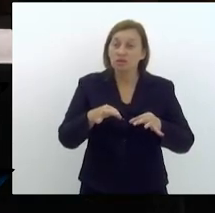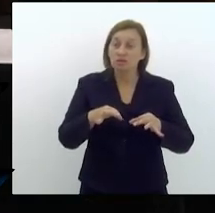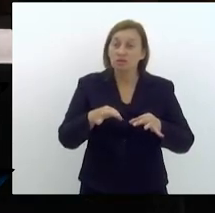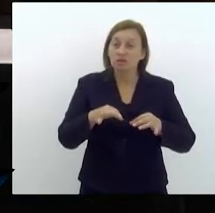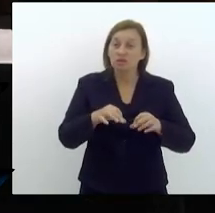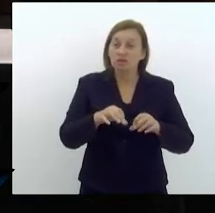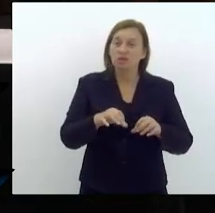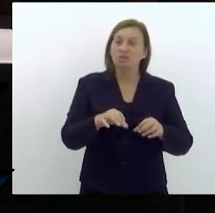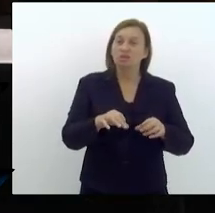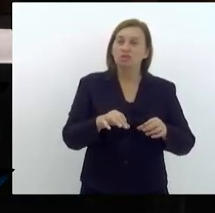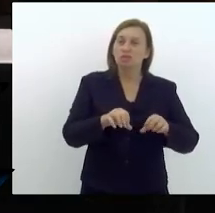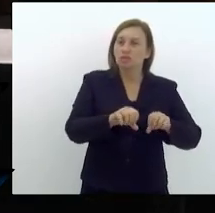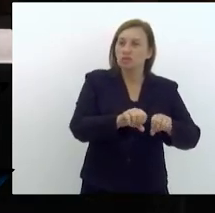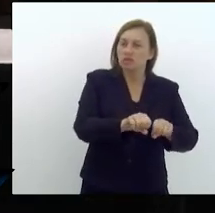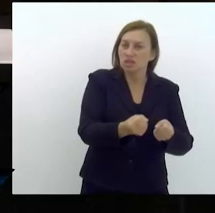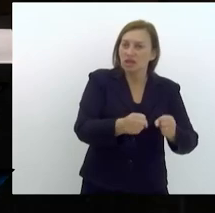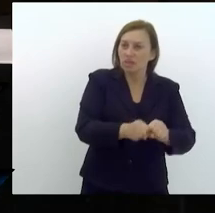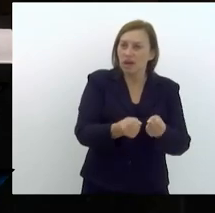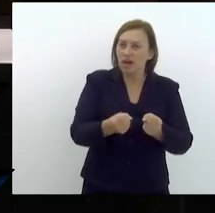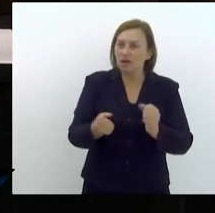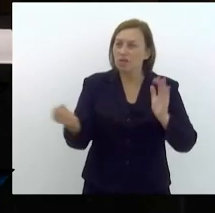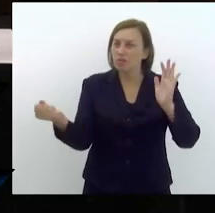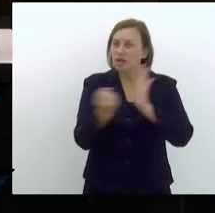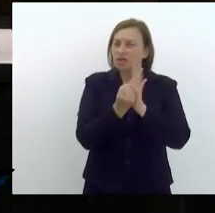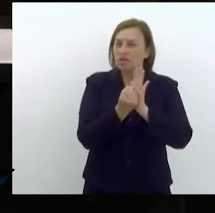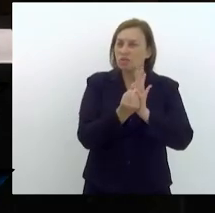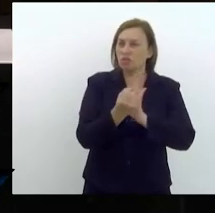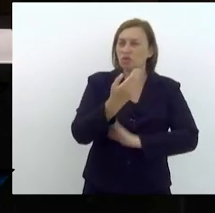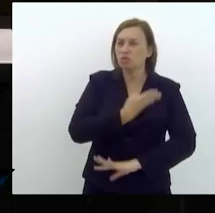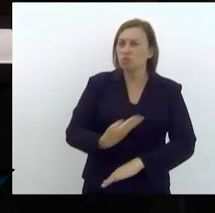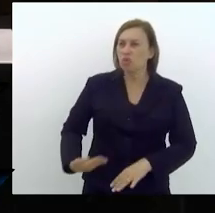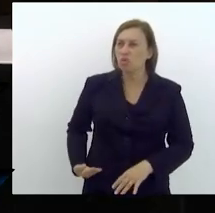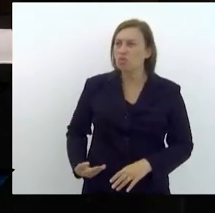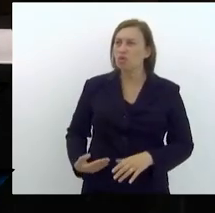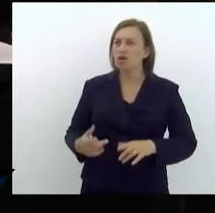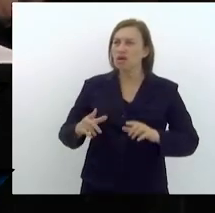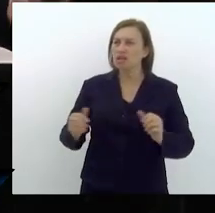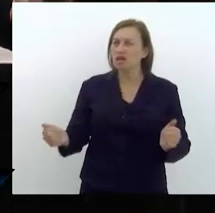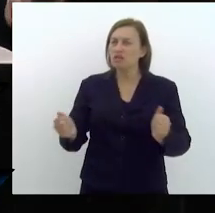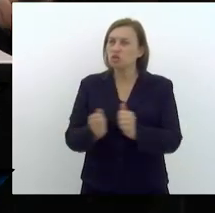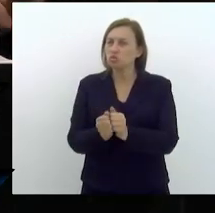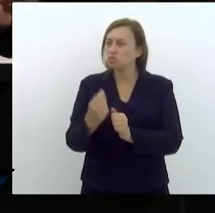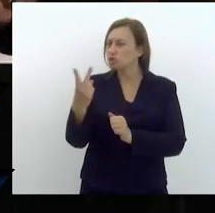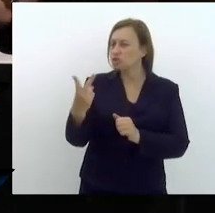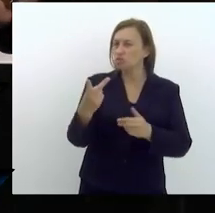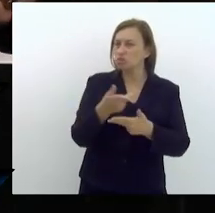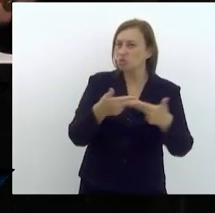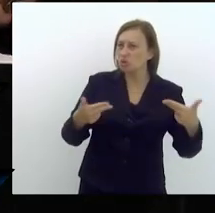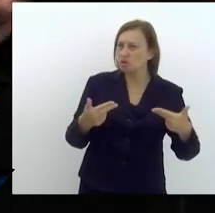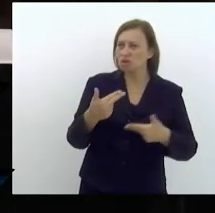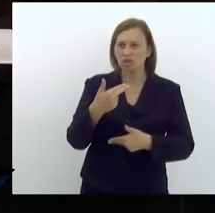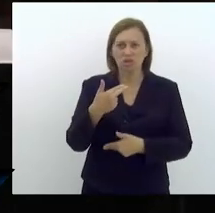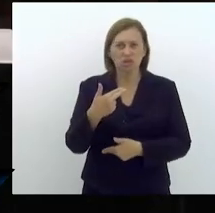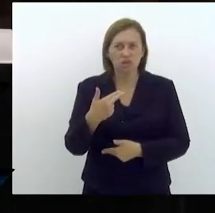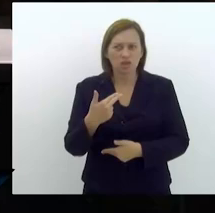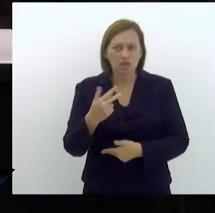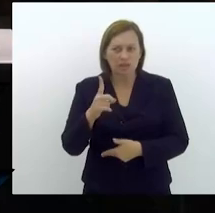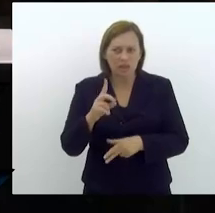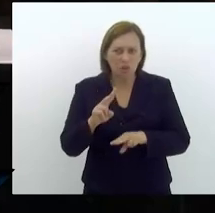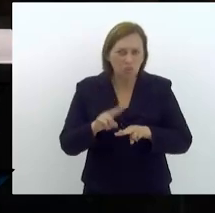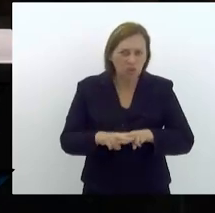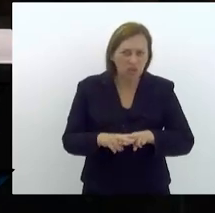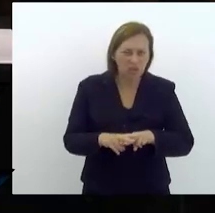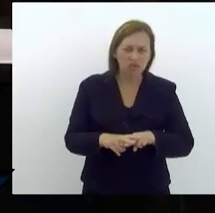patrimônios públicos ele participou das duas coisas e não tá preso existe uma